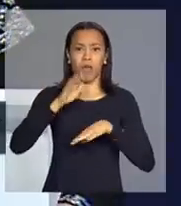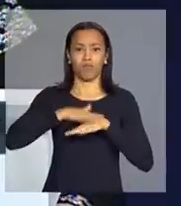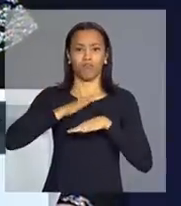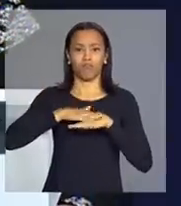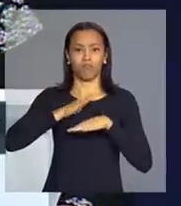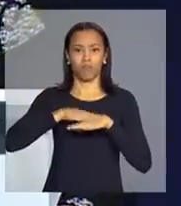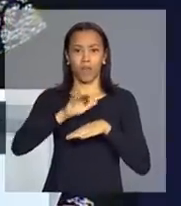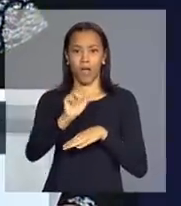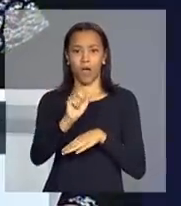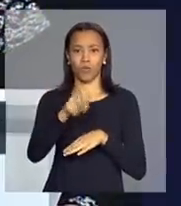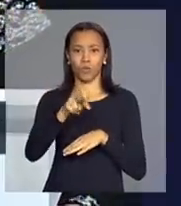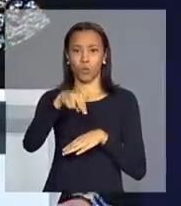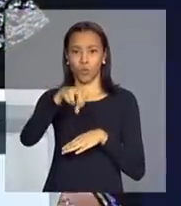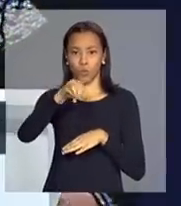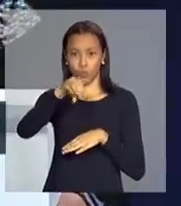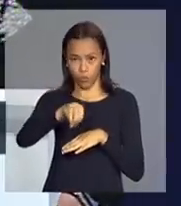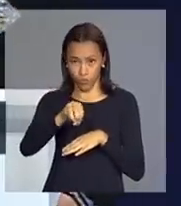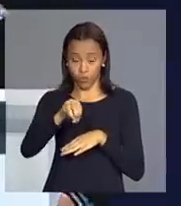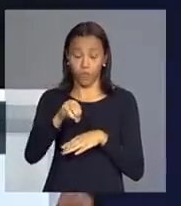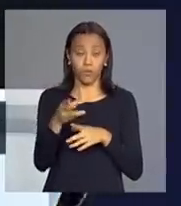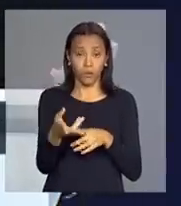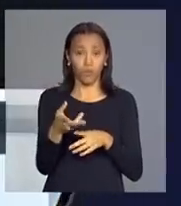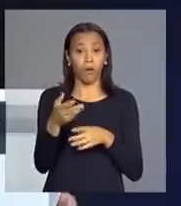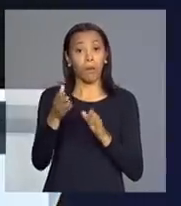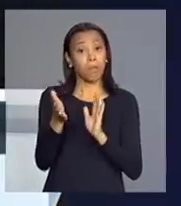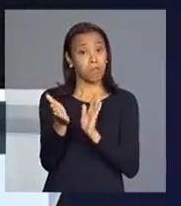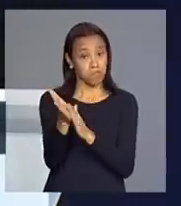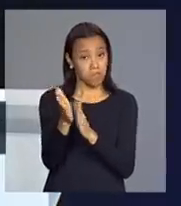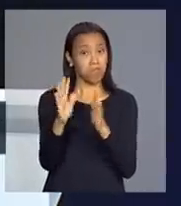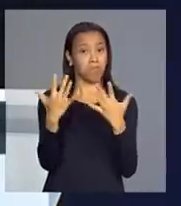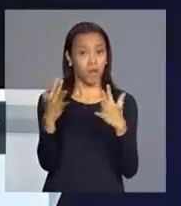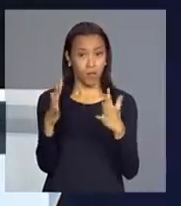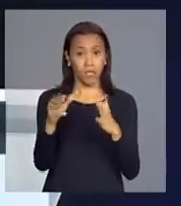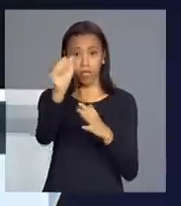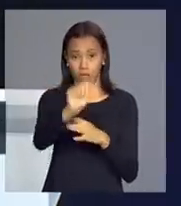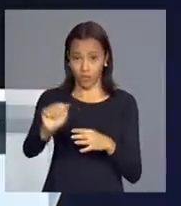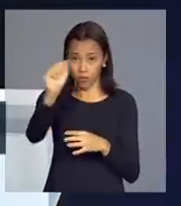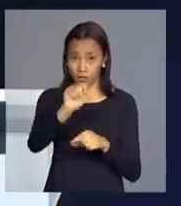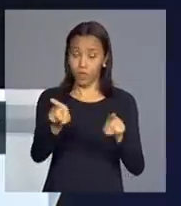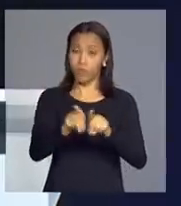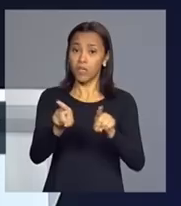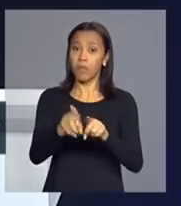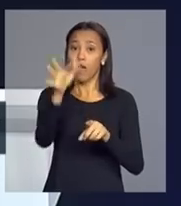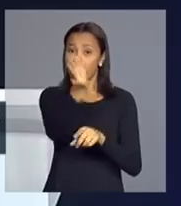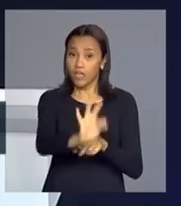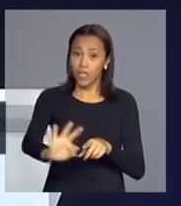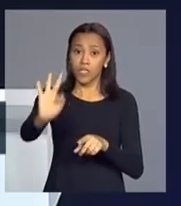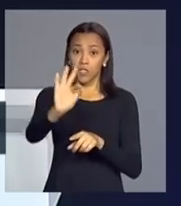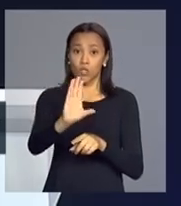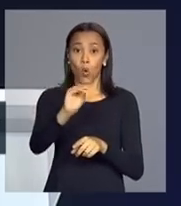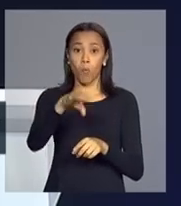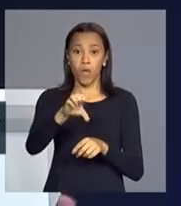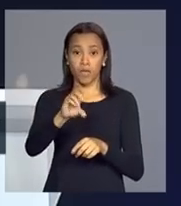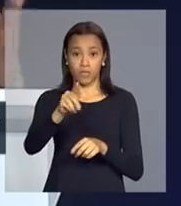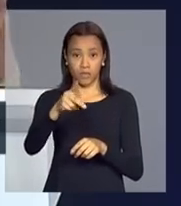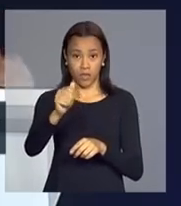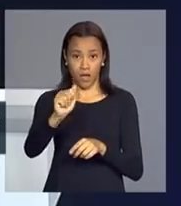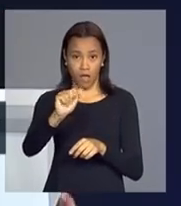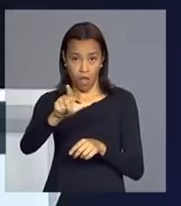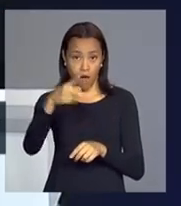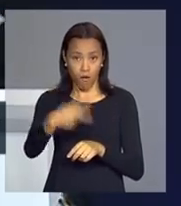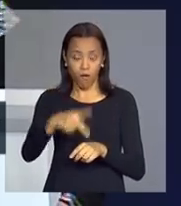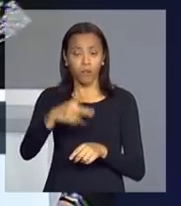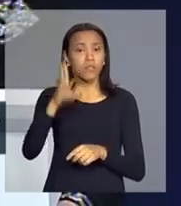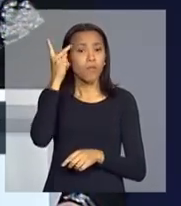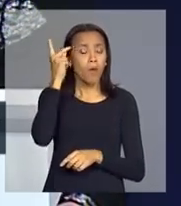própria. Parabéns, portanto, à Associação Comercial, à Federação das Associações Comerciais de São Paulo,